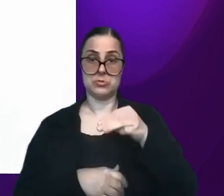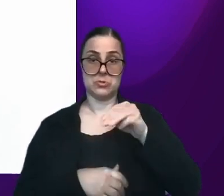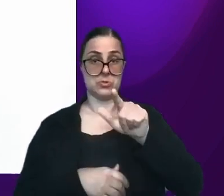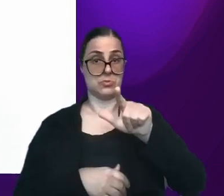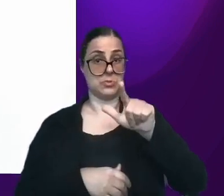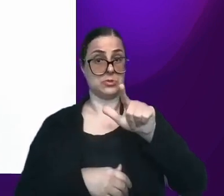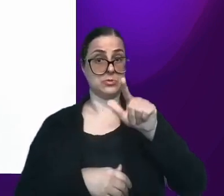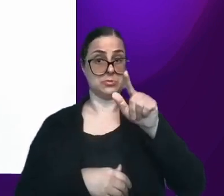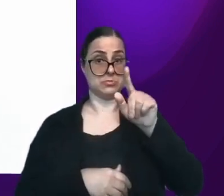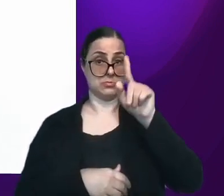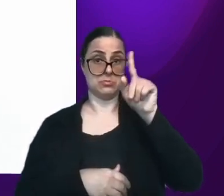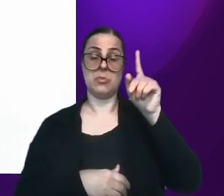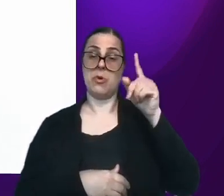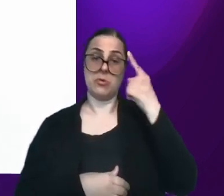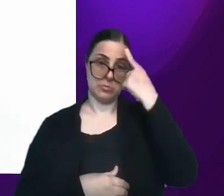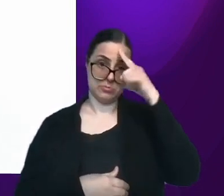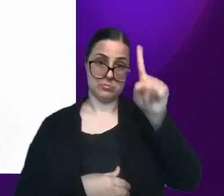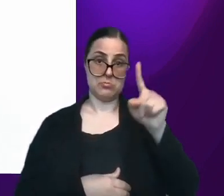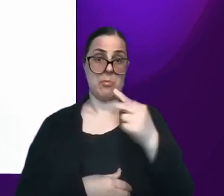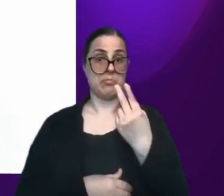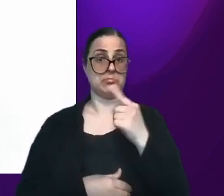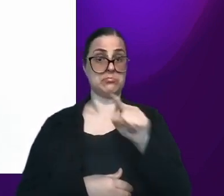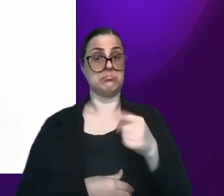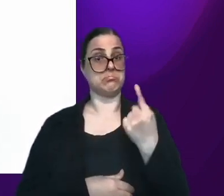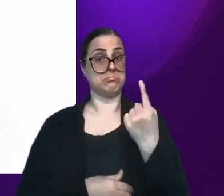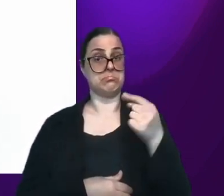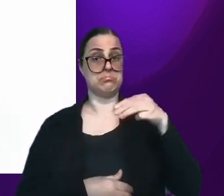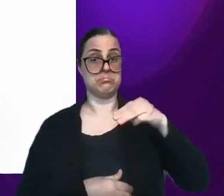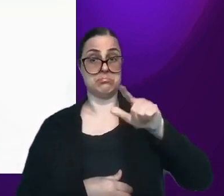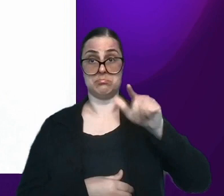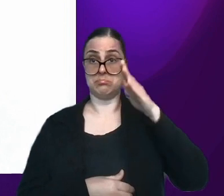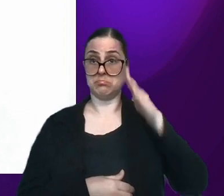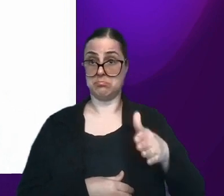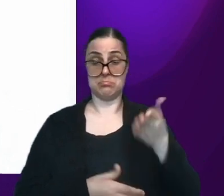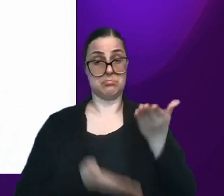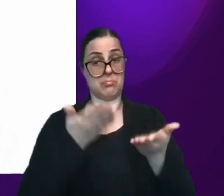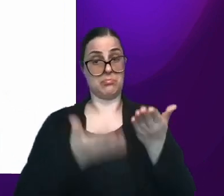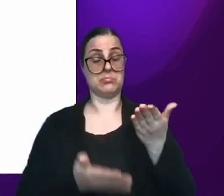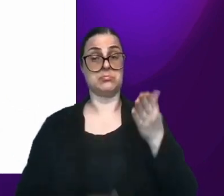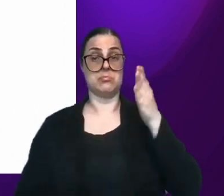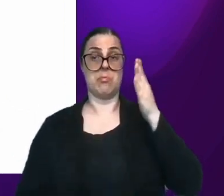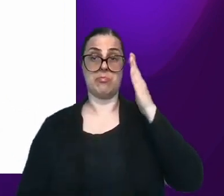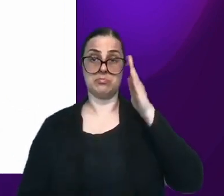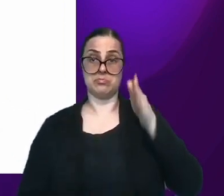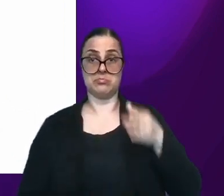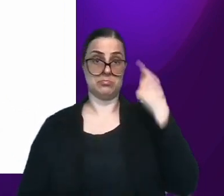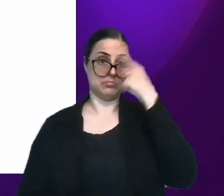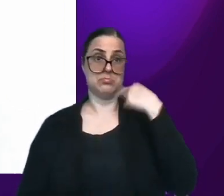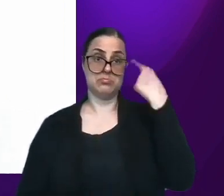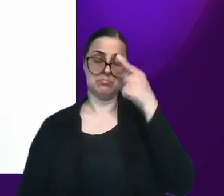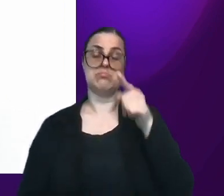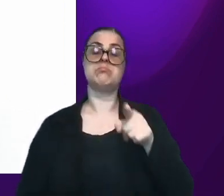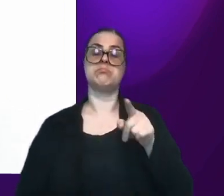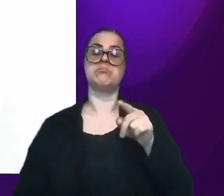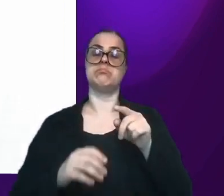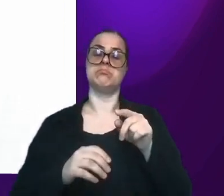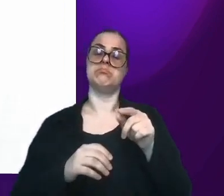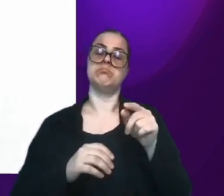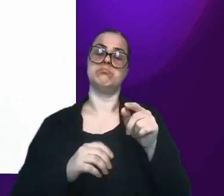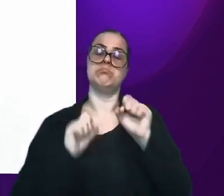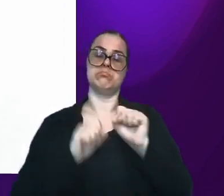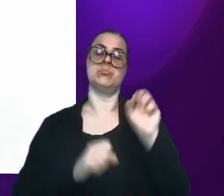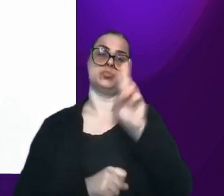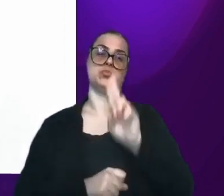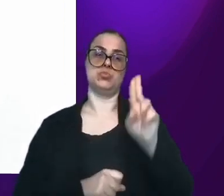gente vai ver mais na frente, mas, a depender da situação, a gente pode ir trabalhando com essa taxa. Importante é o ajuste